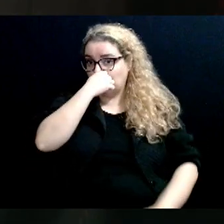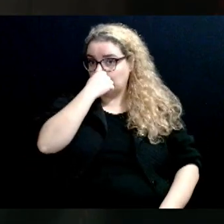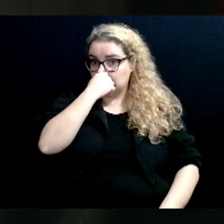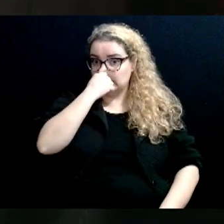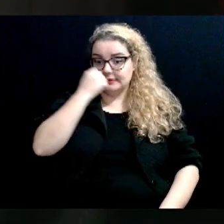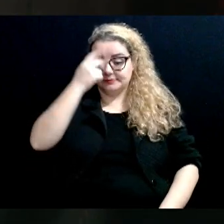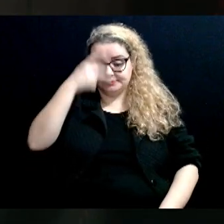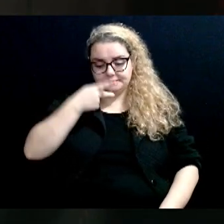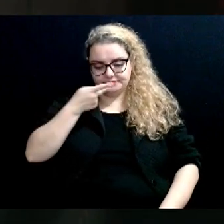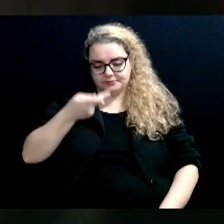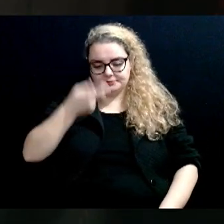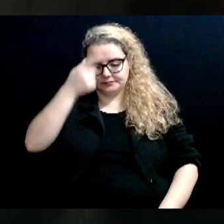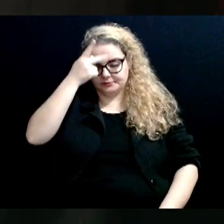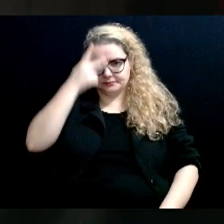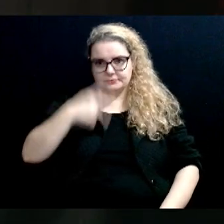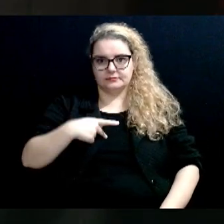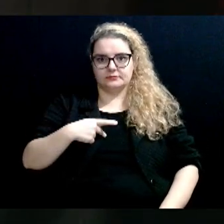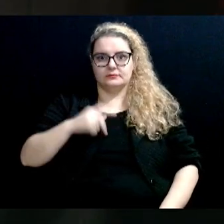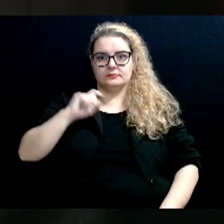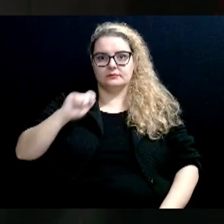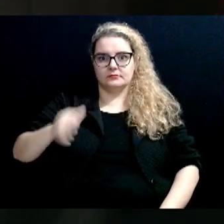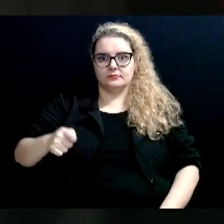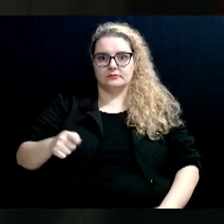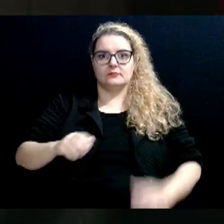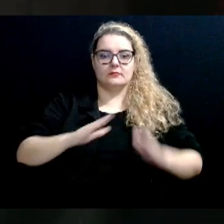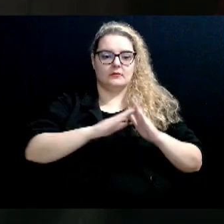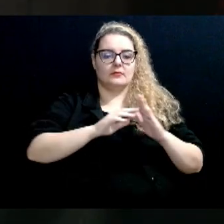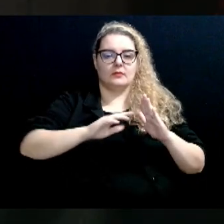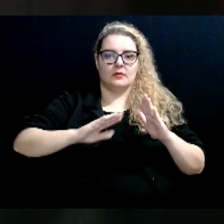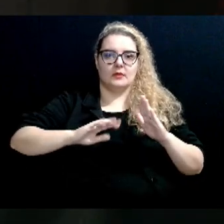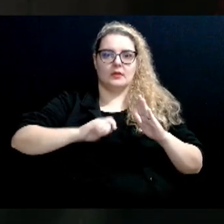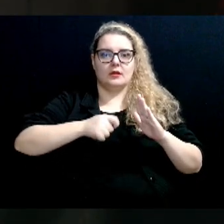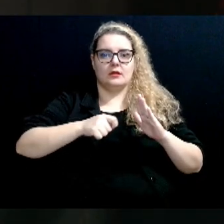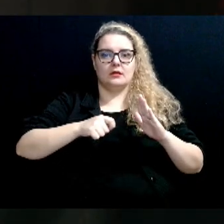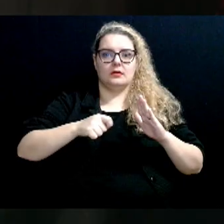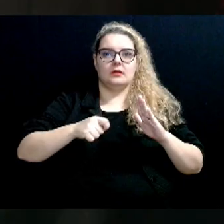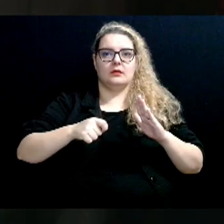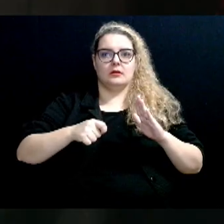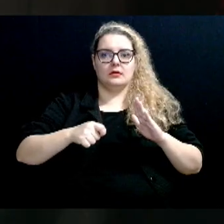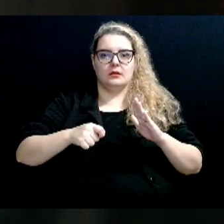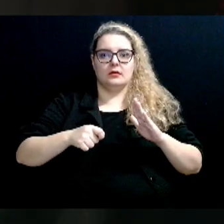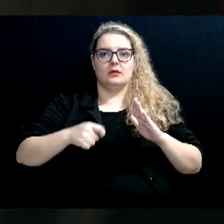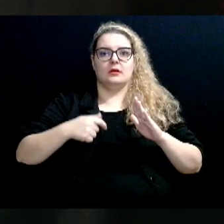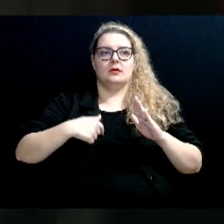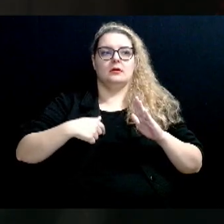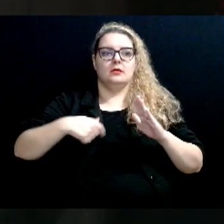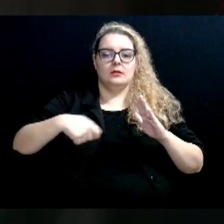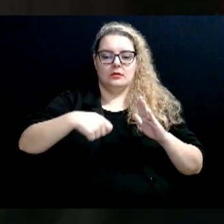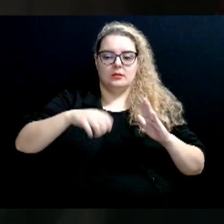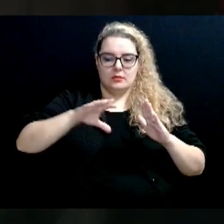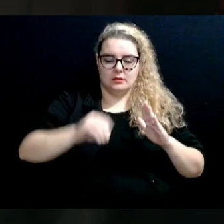deixei a chave em tal lugar. Igual sair de casa. Eu olho e falo, eu desliguei o ferro, eu fechei o portão, isso,